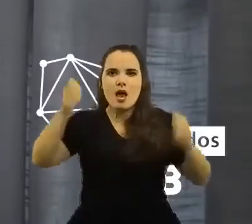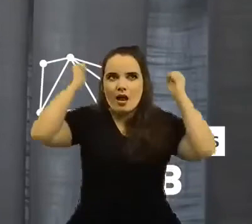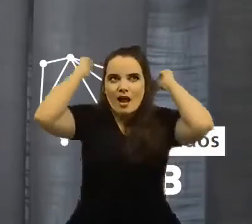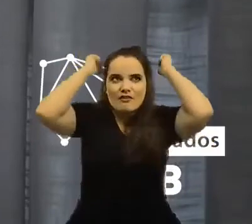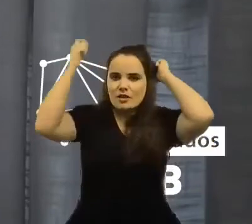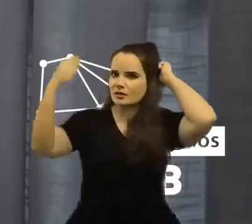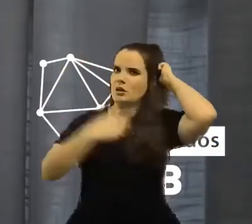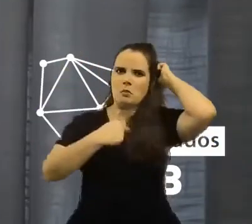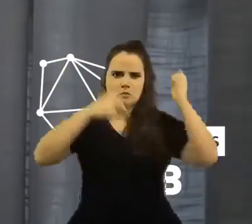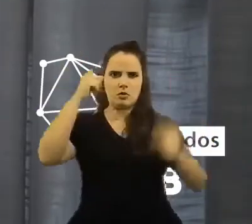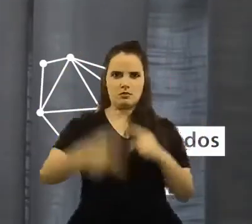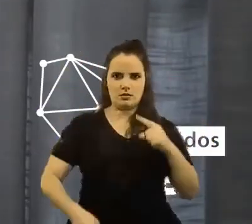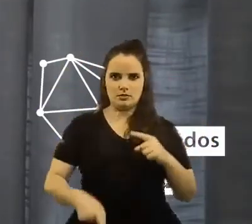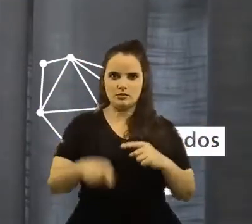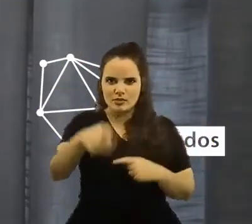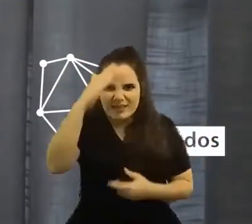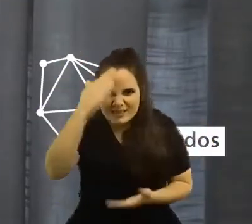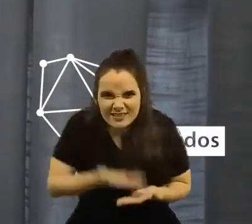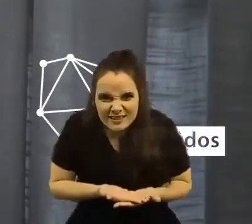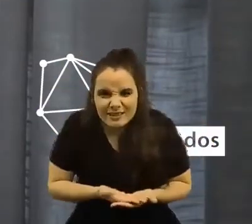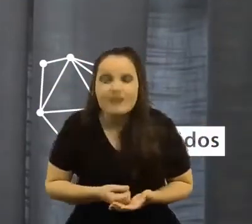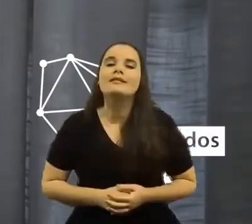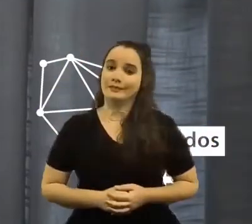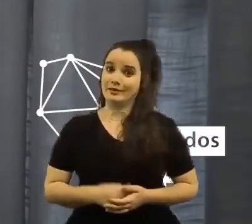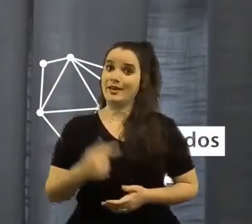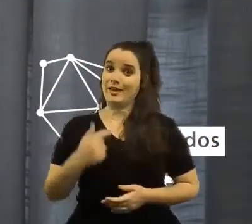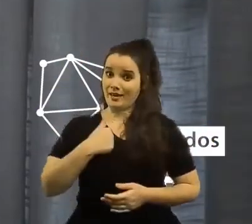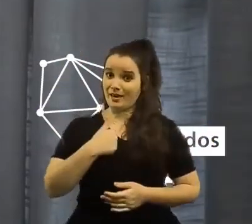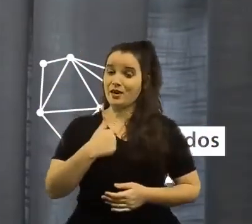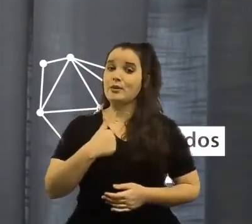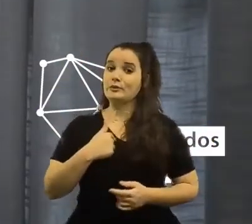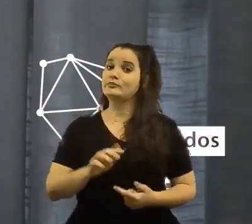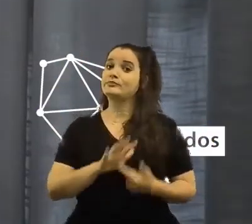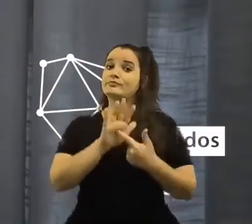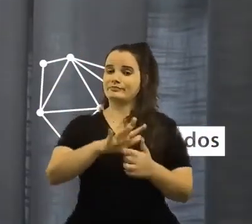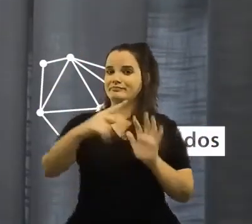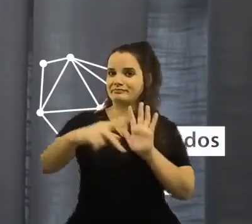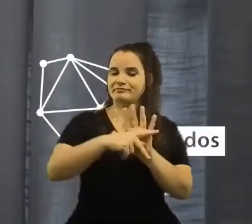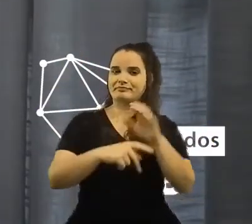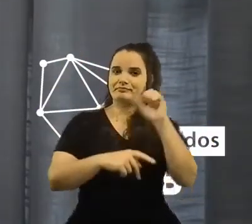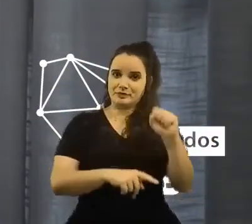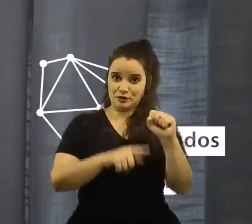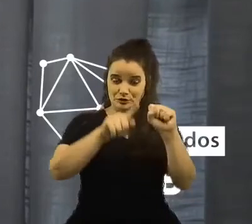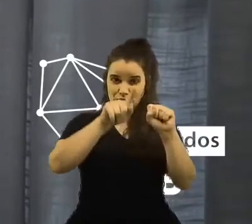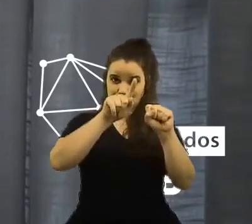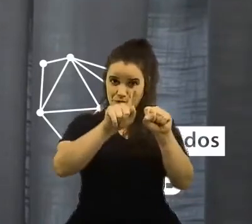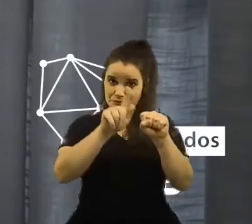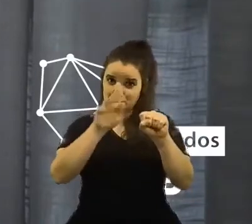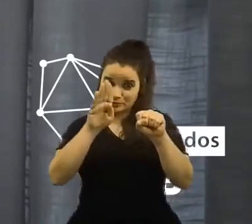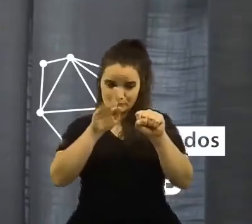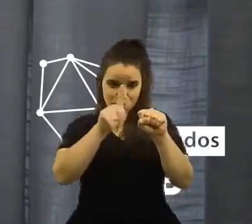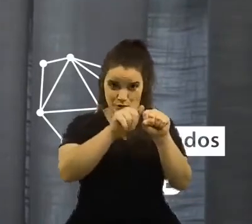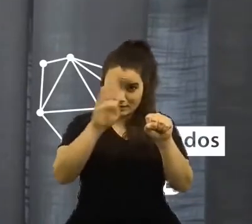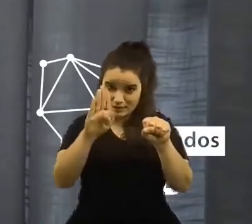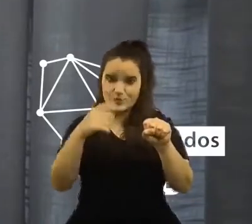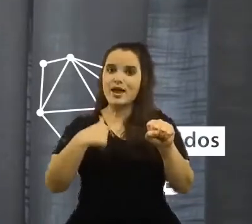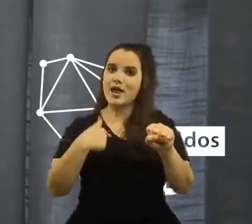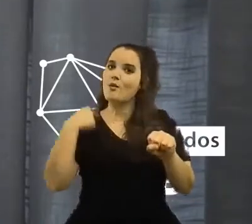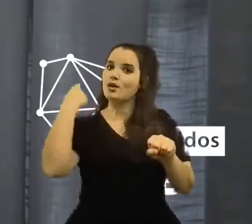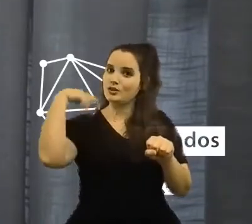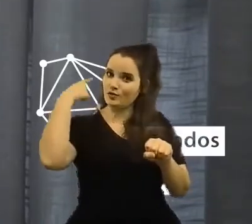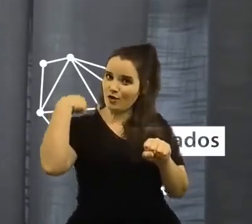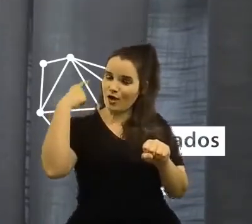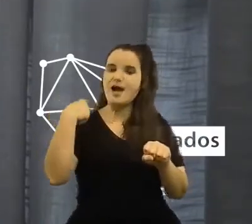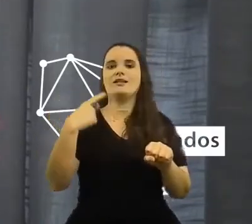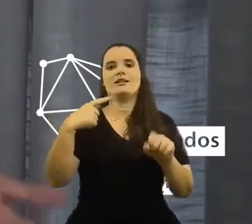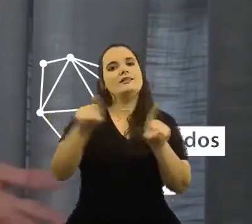Oliveira, embaixadora de dados do Social Good Brasil, analista de sistemas e advogada. Eu sou um tanto curiosa e, consequentemente, apaixonada